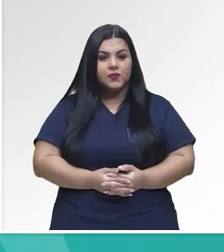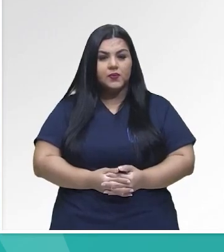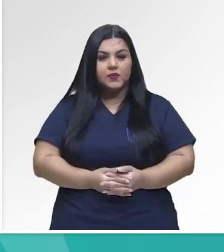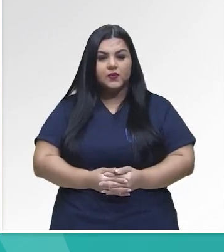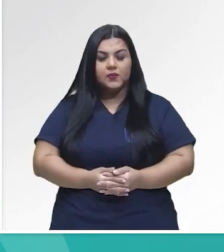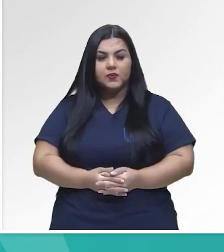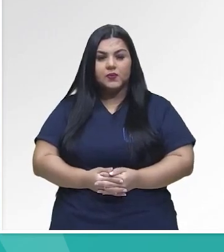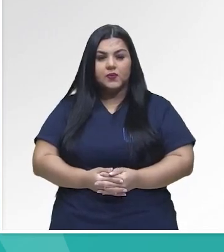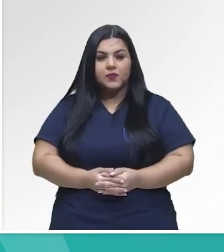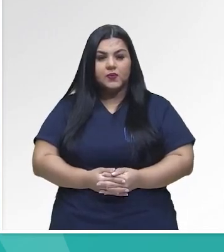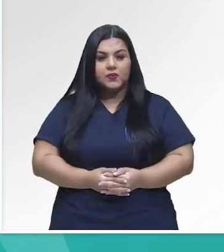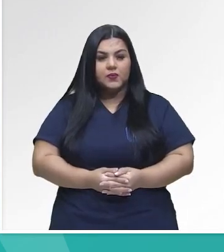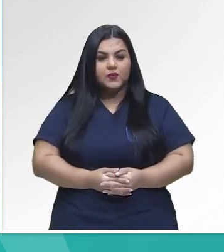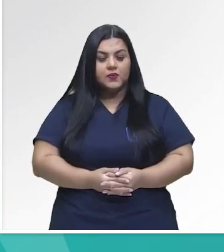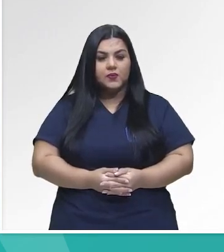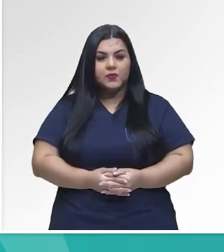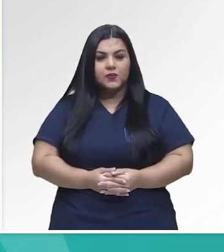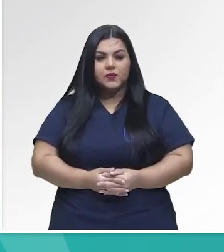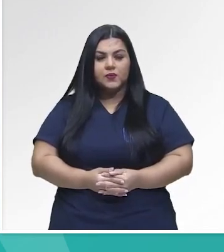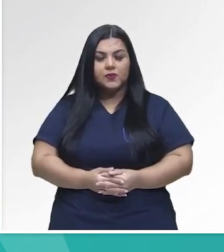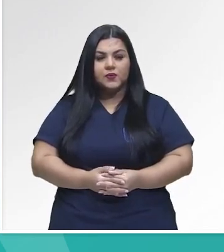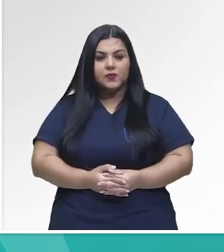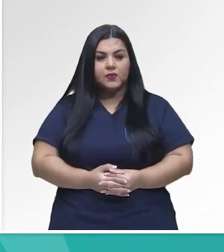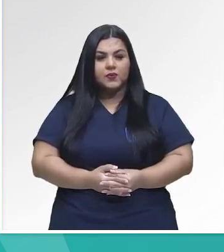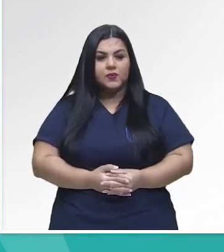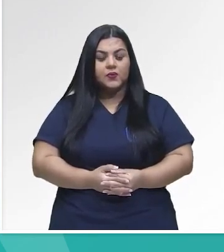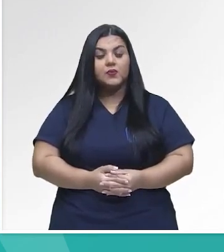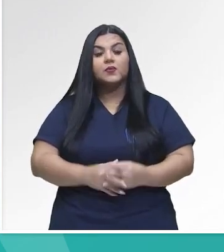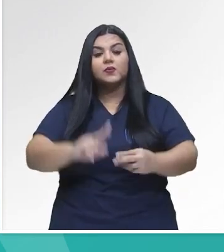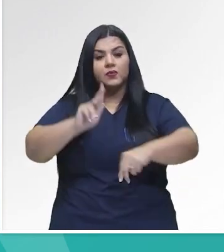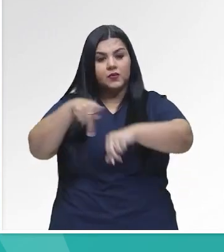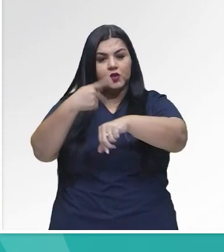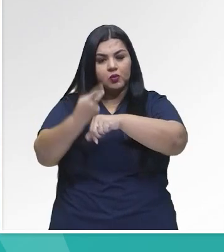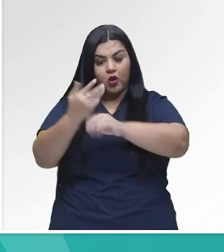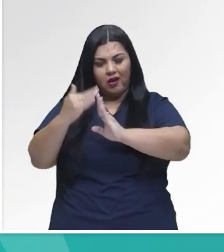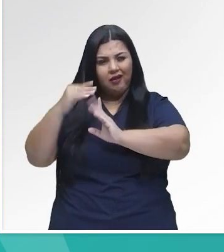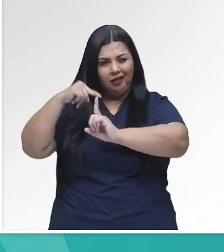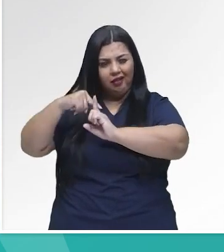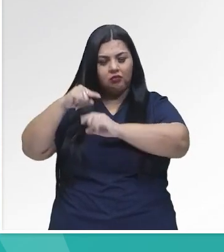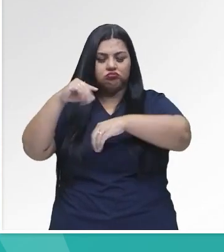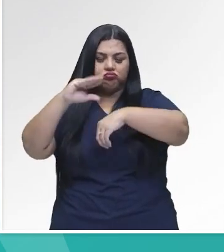melhor. Depois, cadê o bispo?